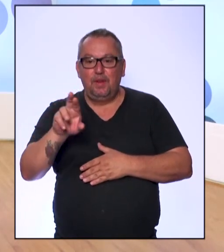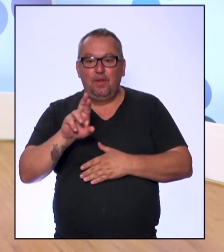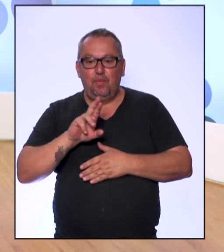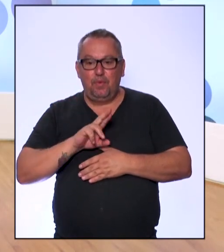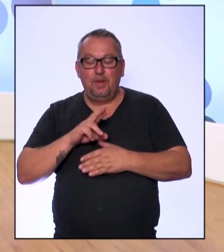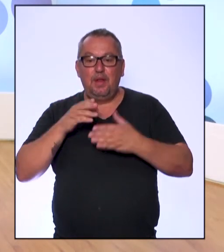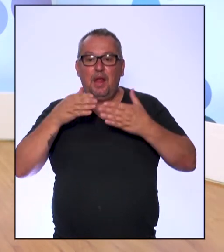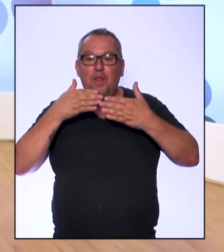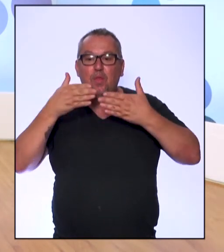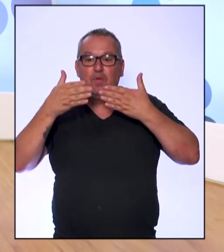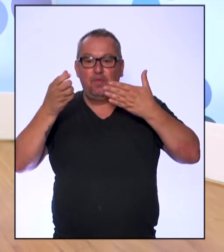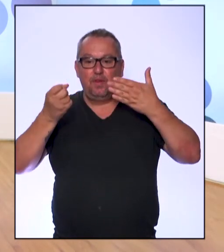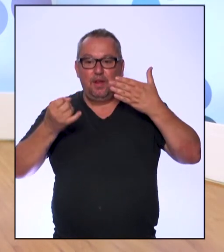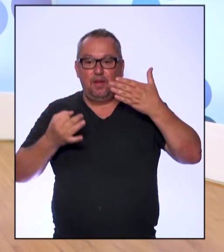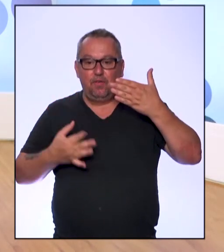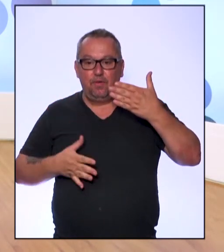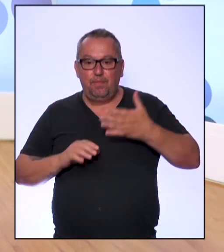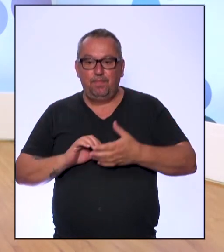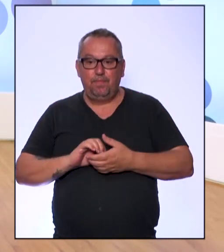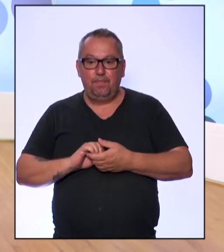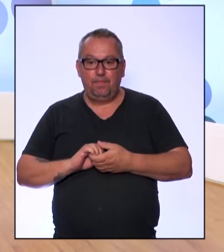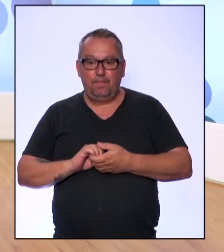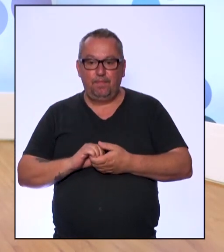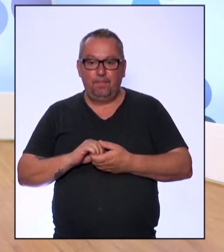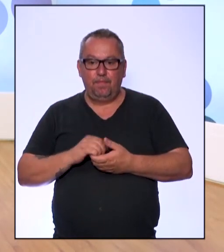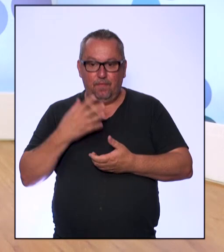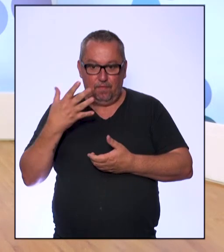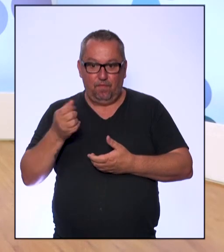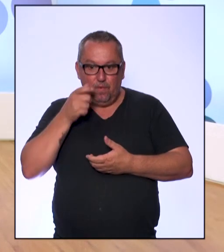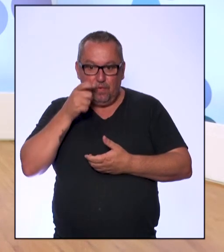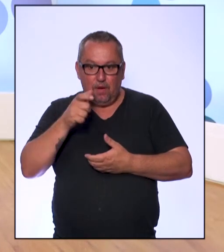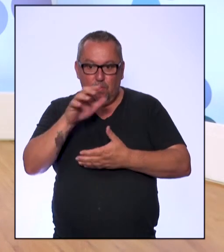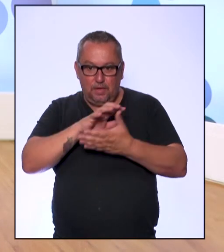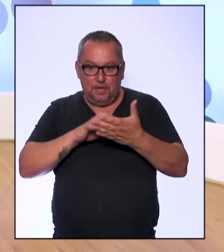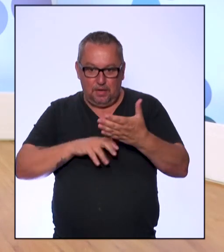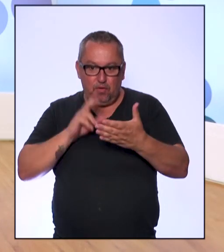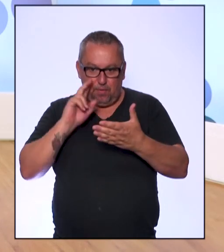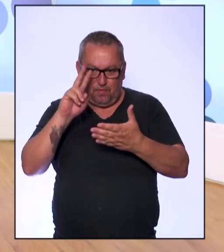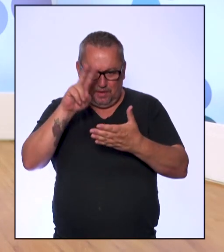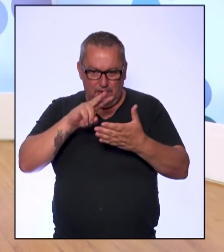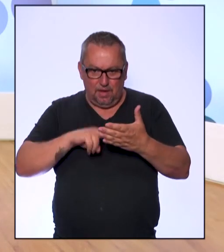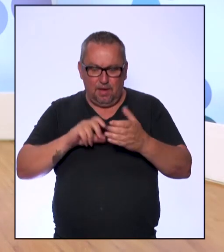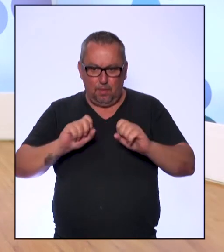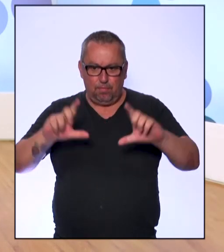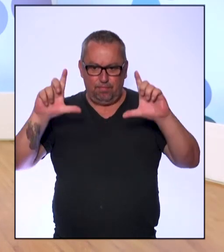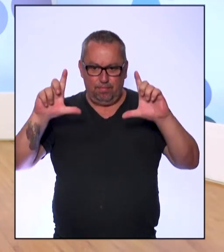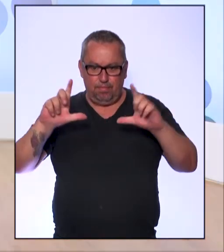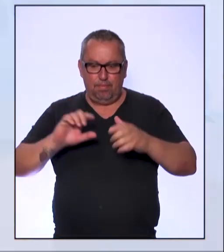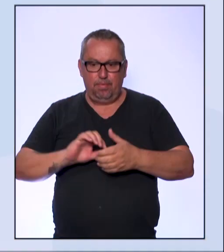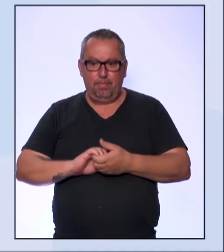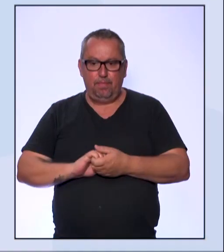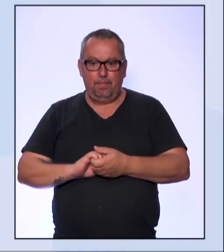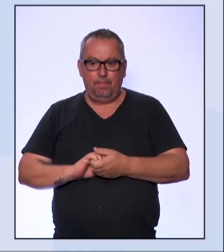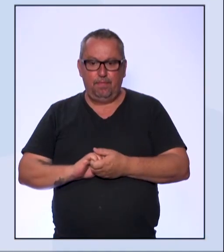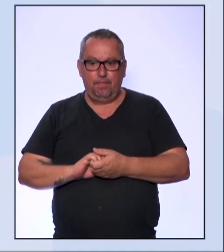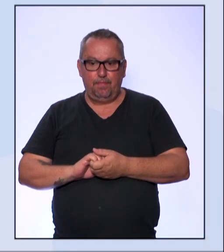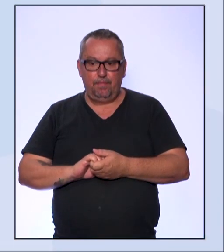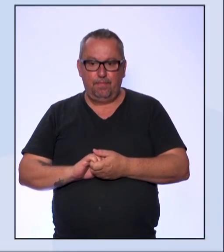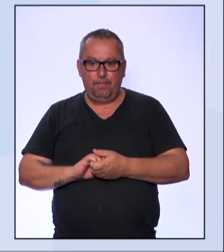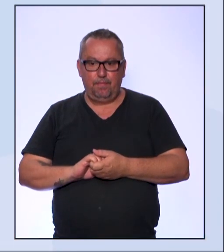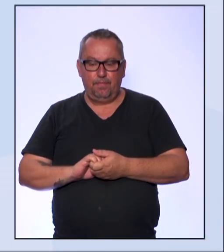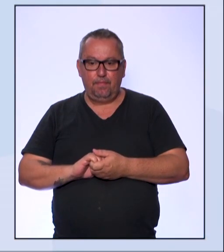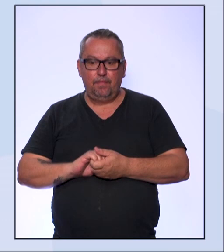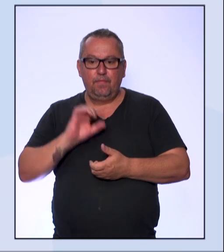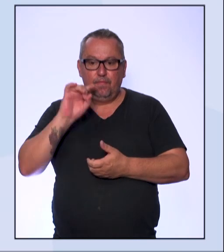no chat. Vamos lá, eu vou deixar o texto, é melhor deixar o texto na tela. Eu vou deixar o